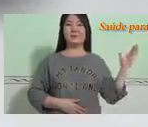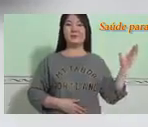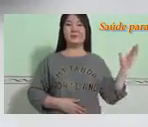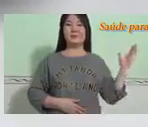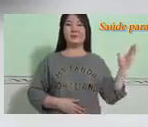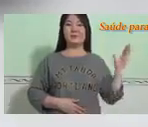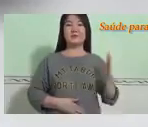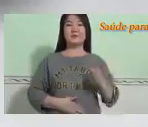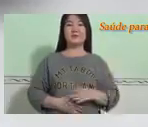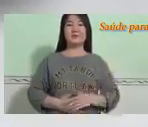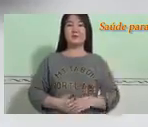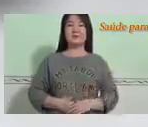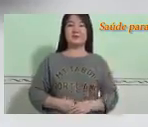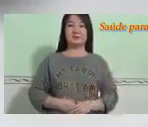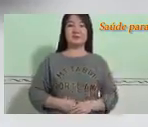exemplo.